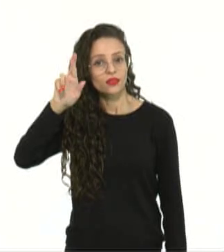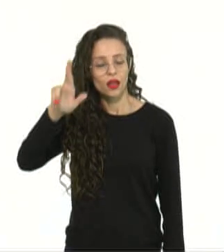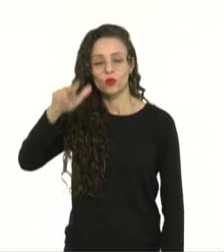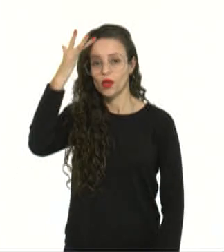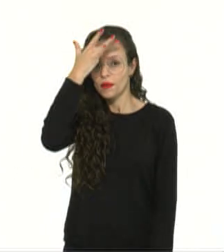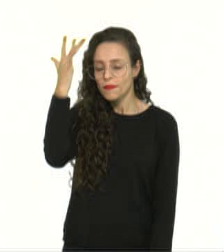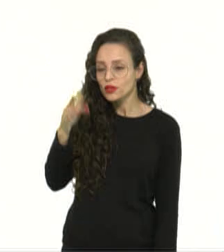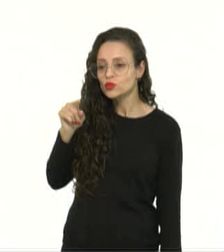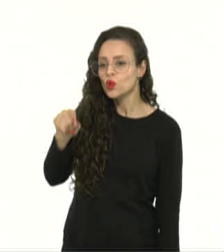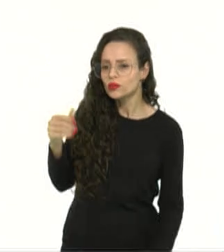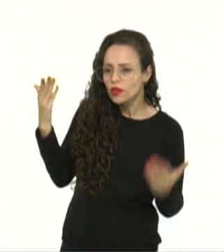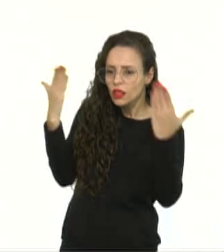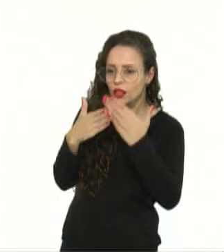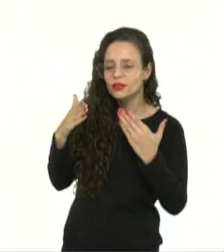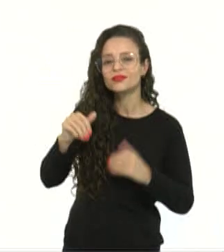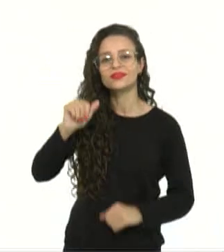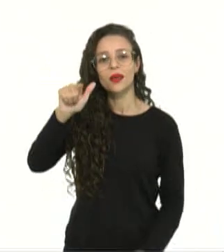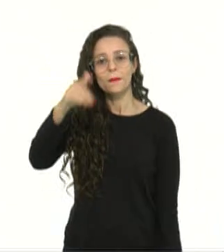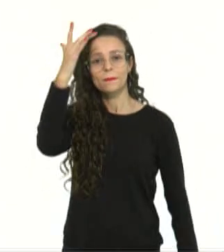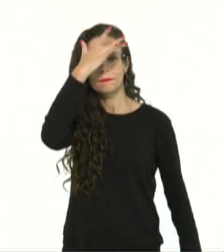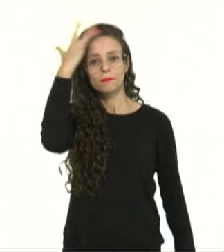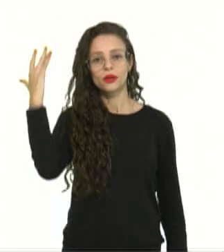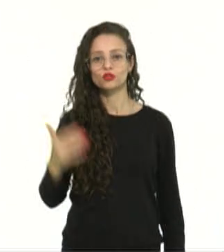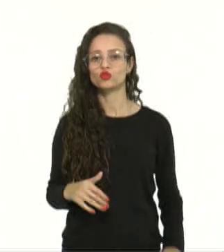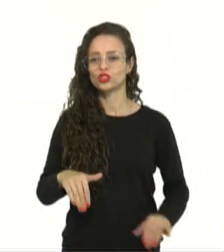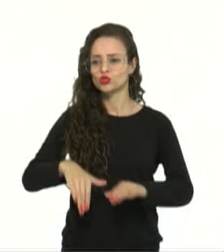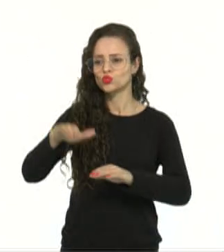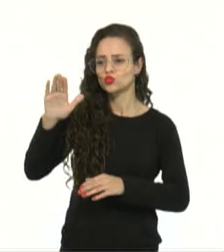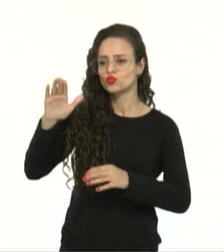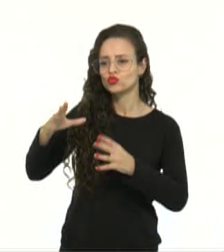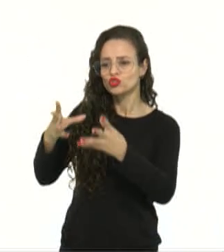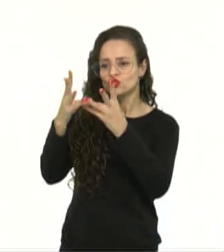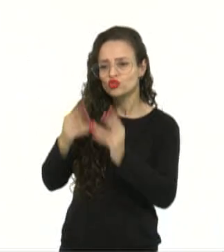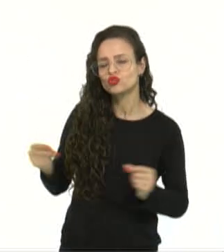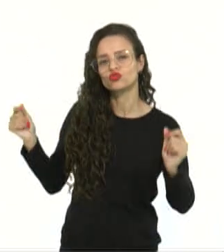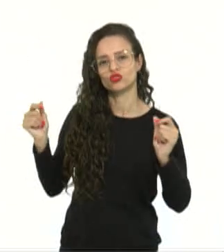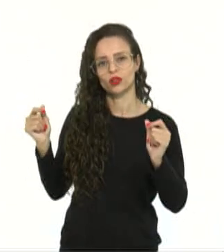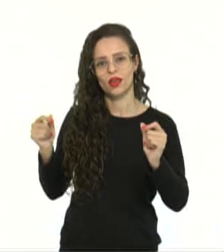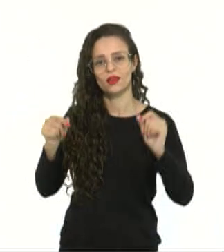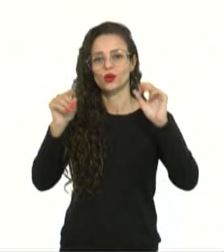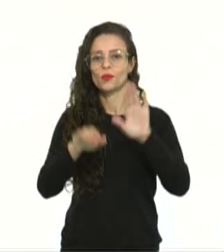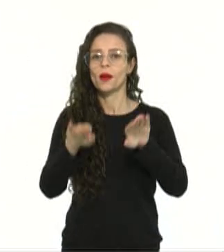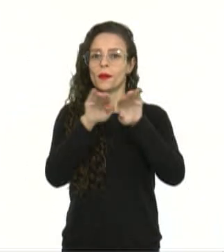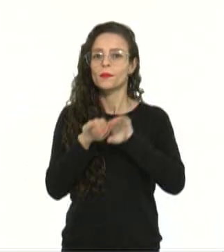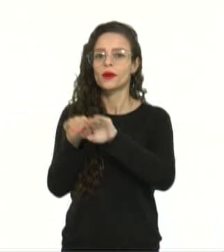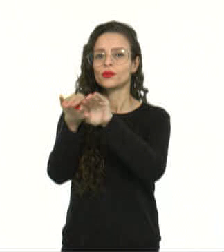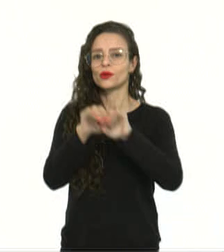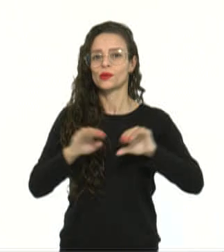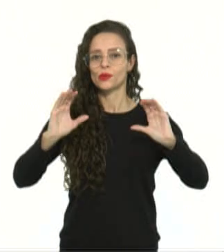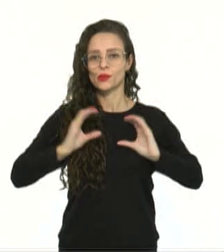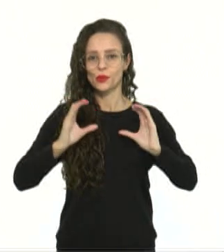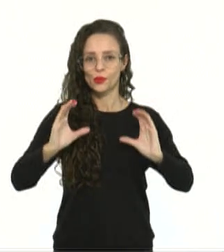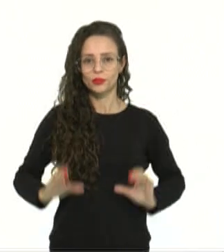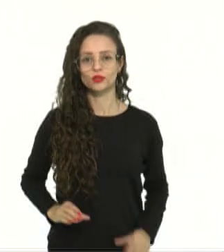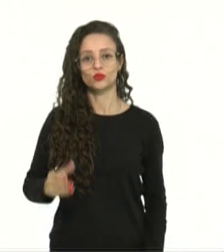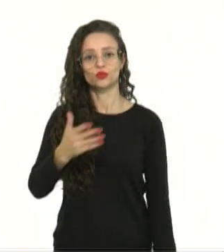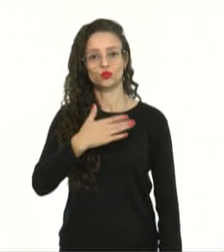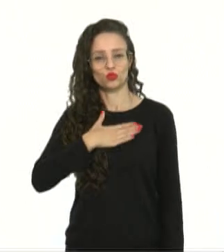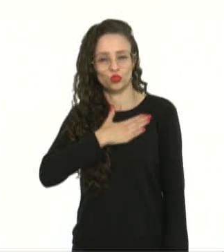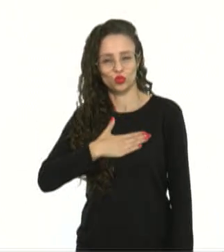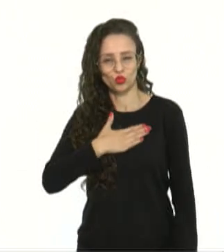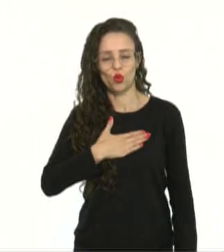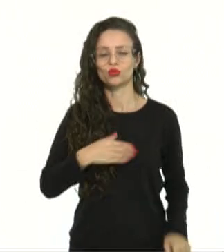alguém de algo é retirar, suprimir. Com a padronização dos comportamentos, dos gostos e